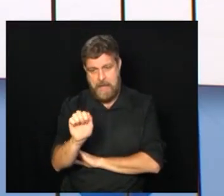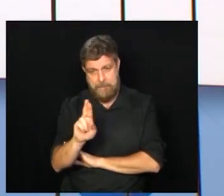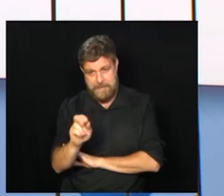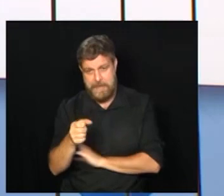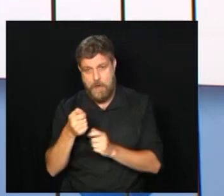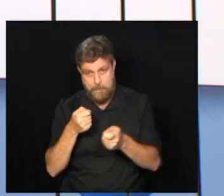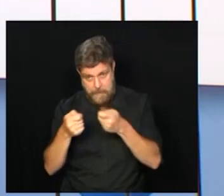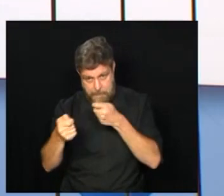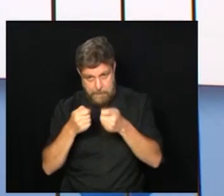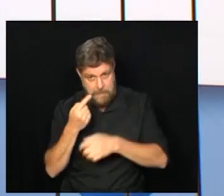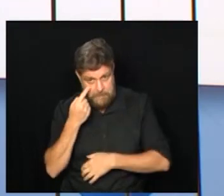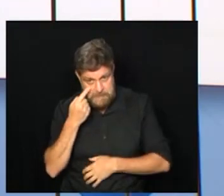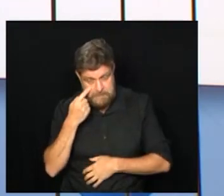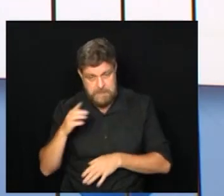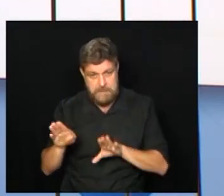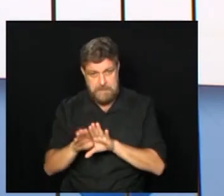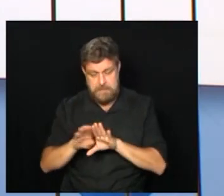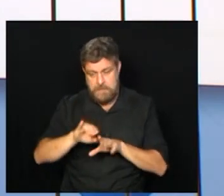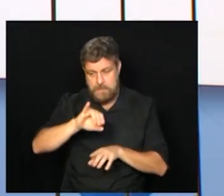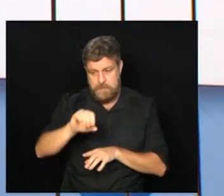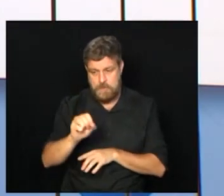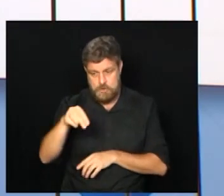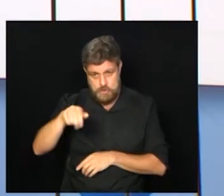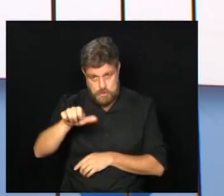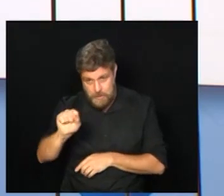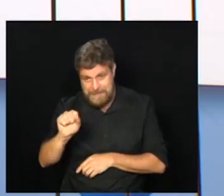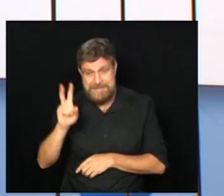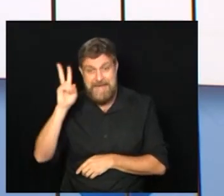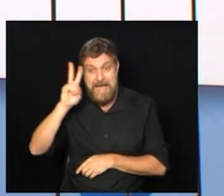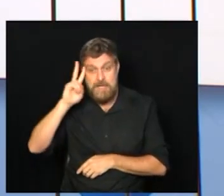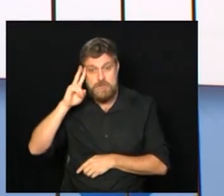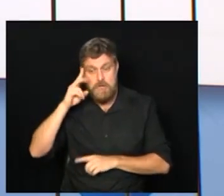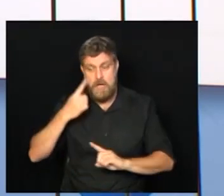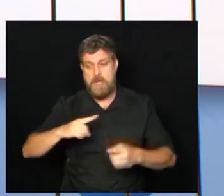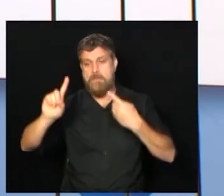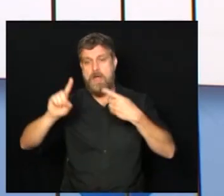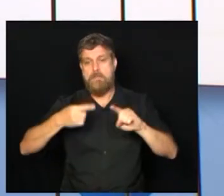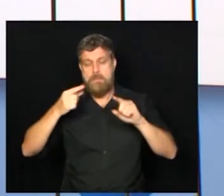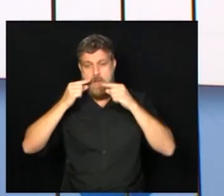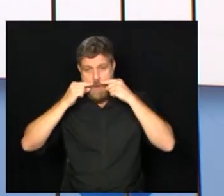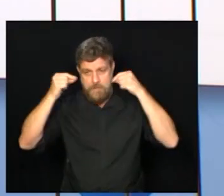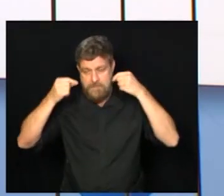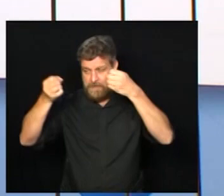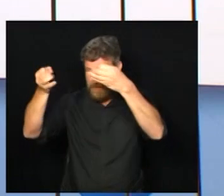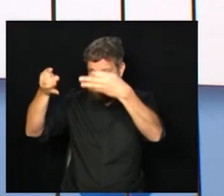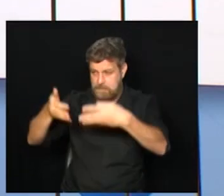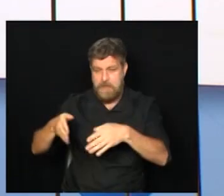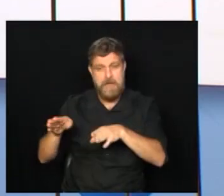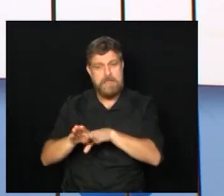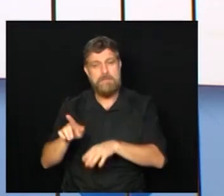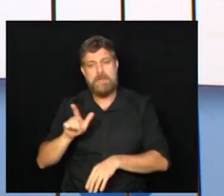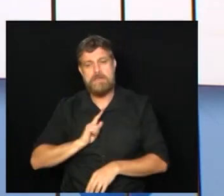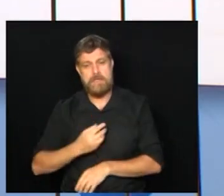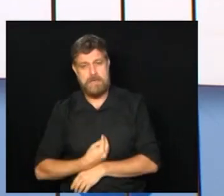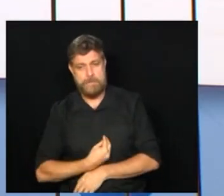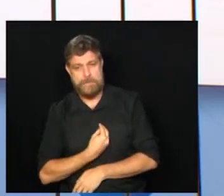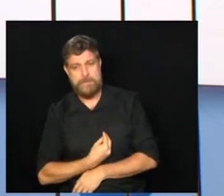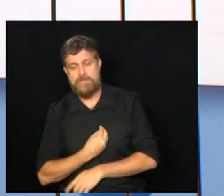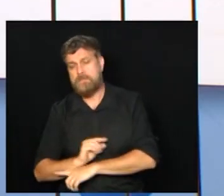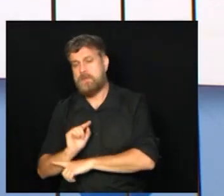entrevista, Jonas Monteiro Arraes, que vai falar um pouquinho da história de Carlos Gomes. Também teremos aí a